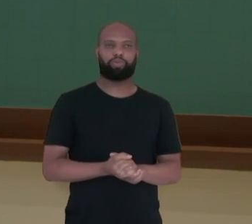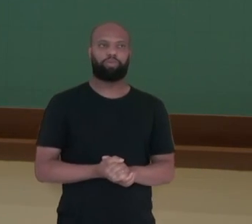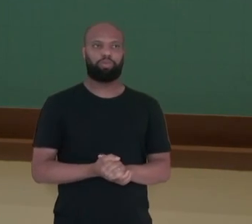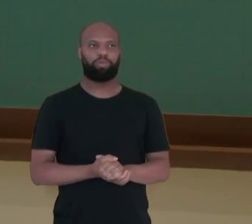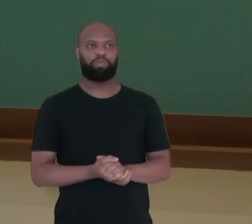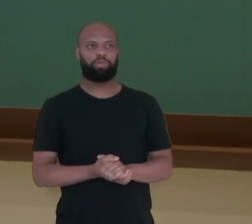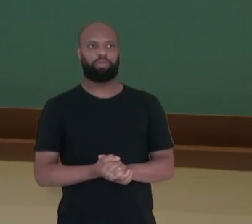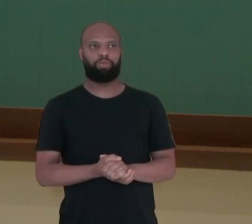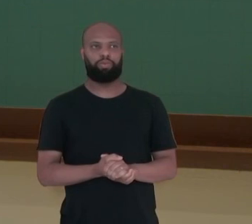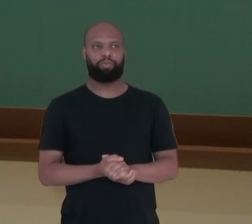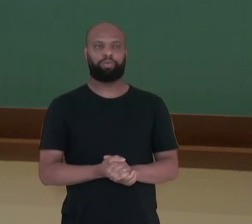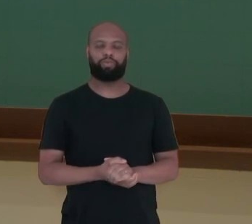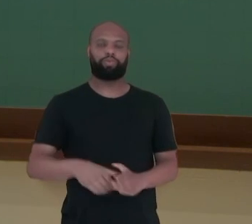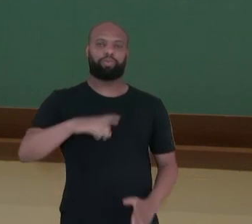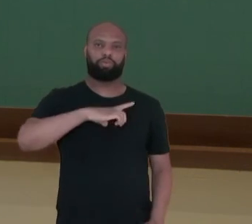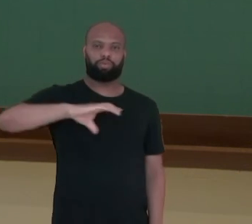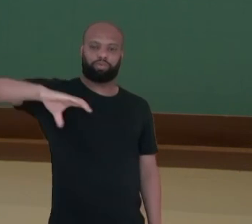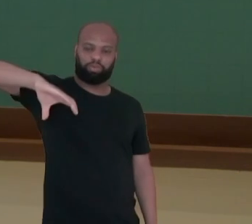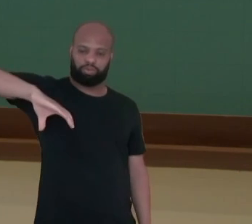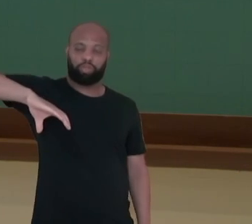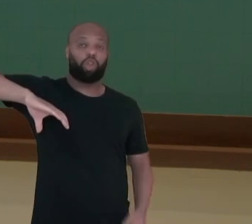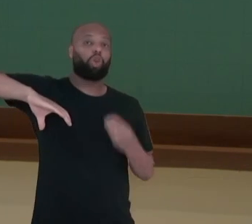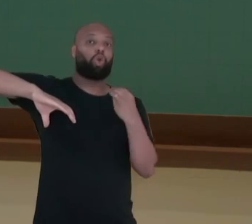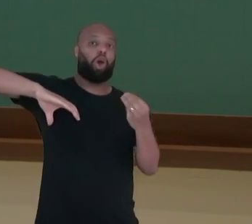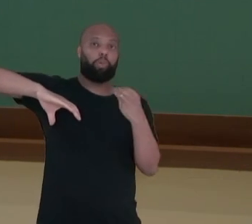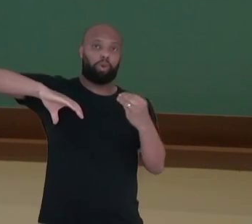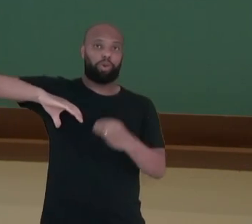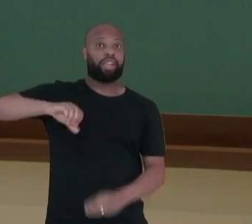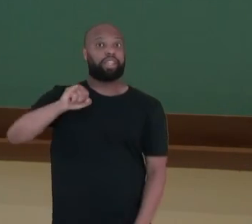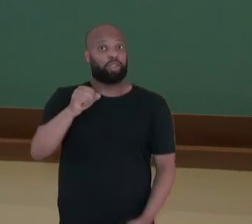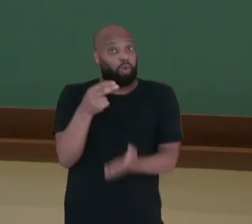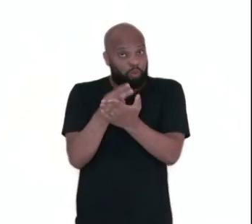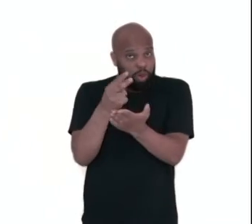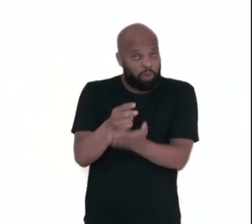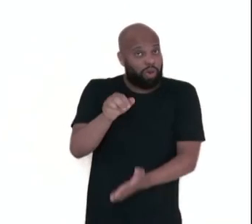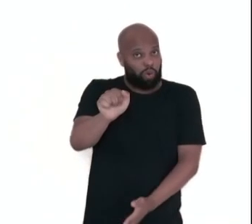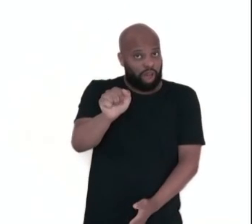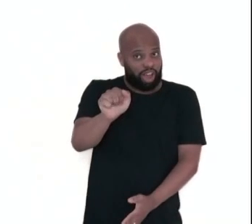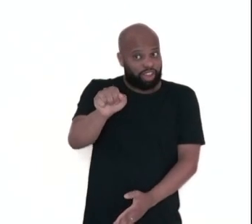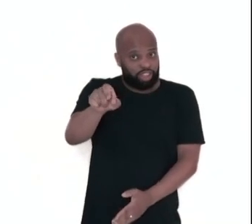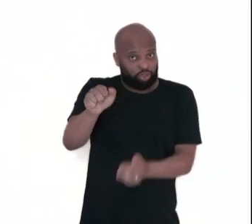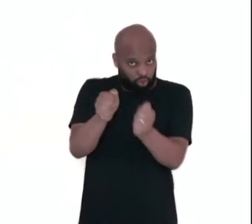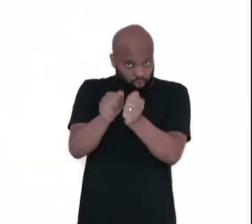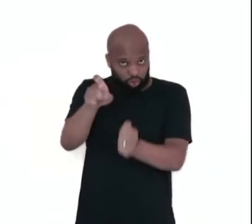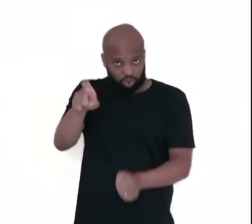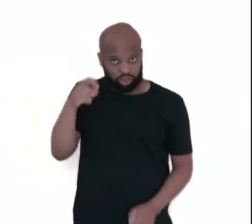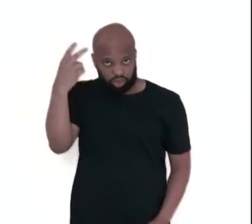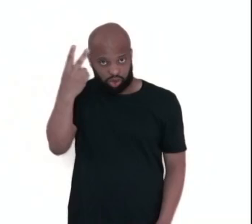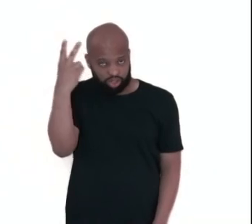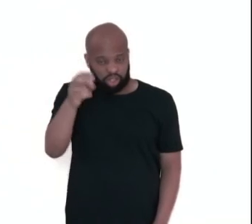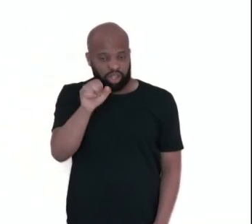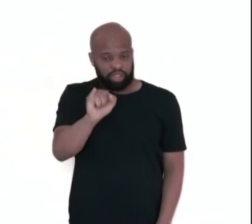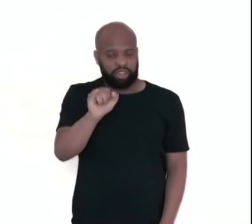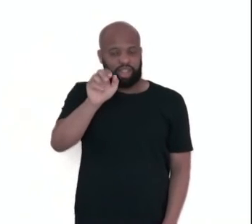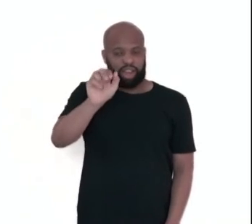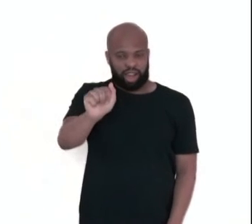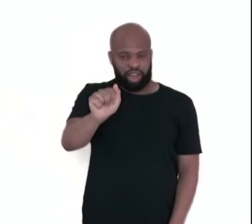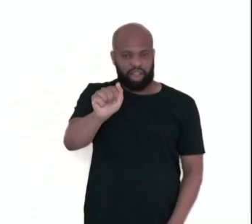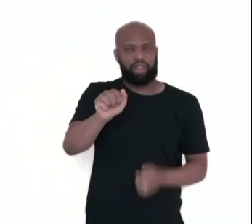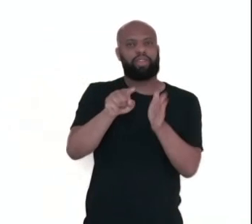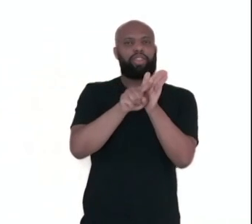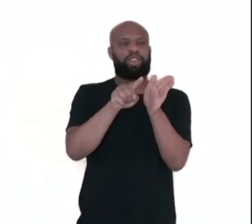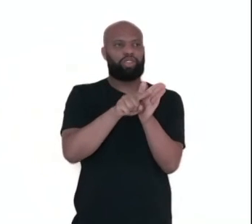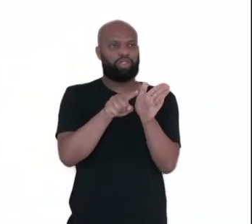positivo. E eu tenho a concavidade voltada para baixo quando o A é menor do que zero. Ou